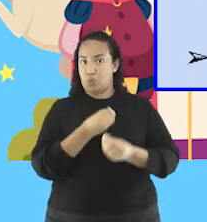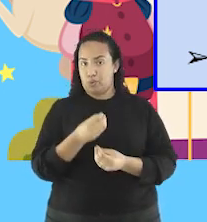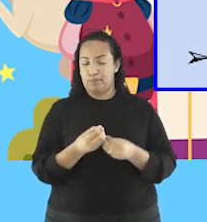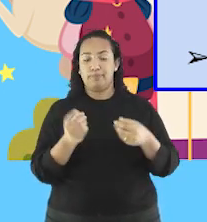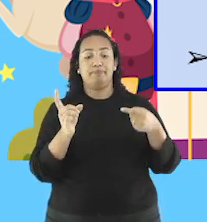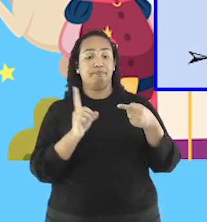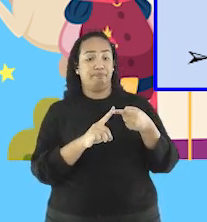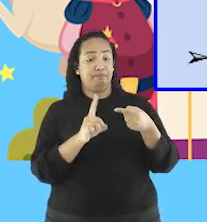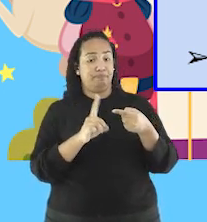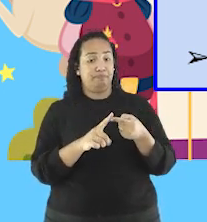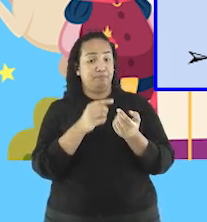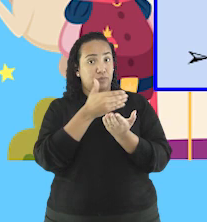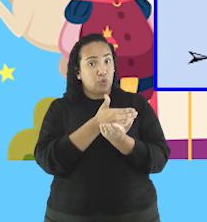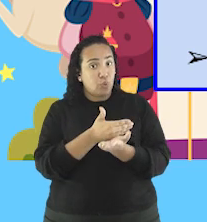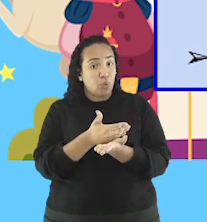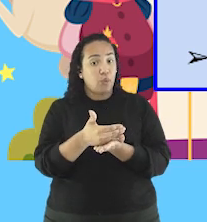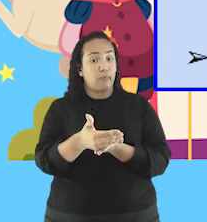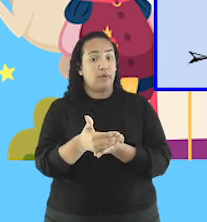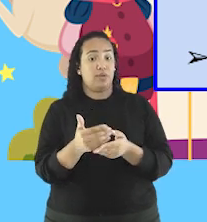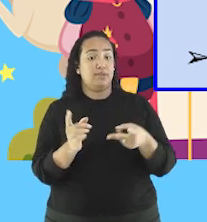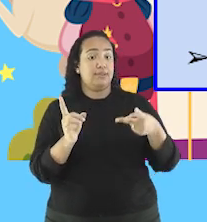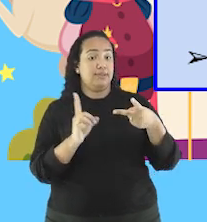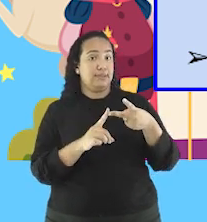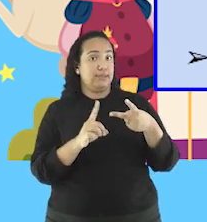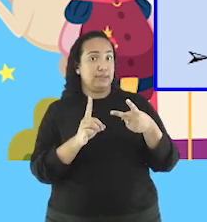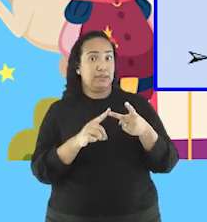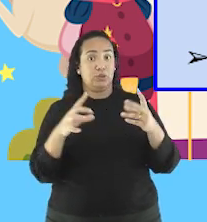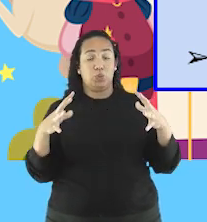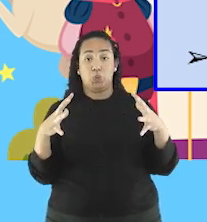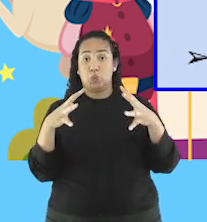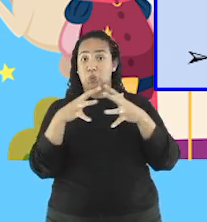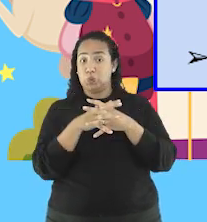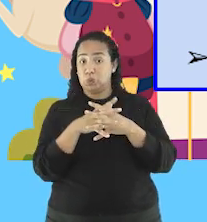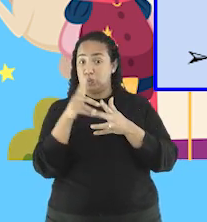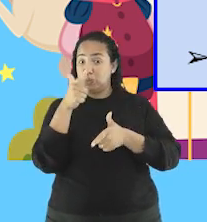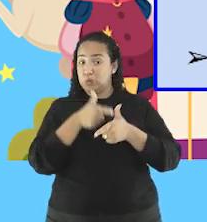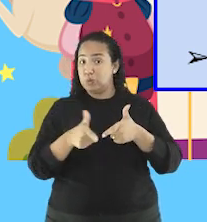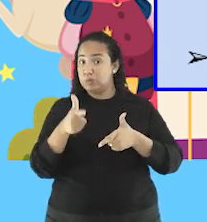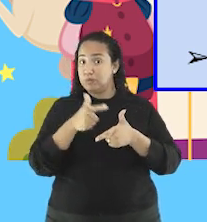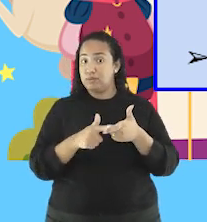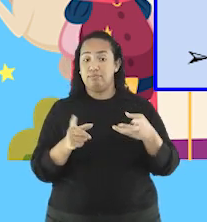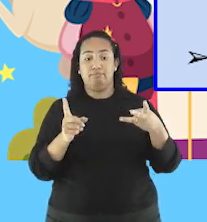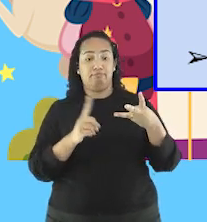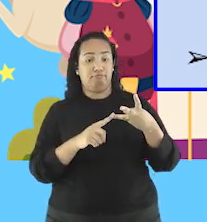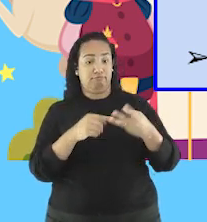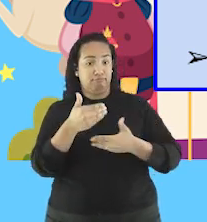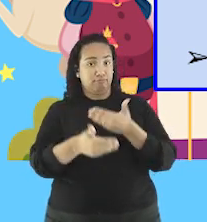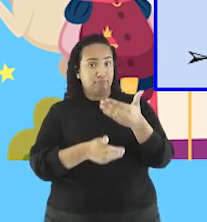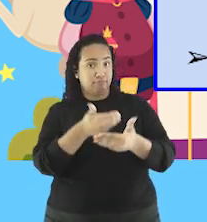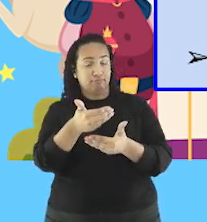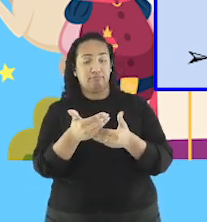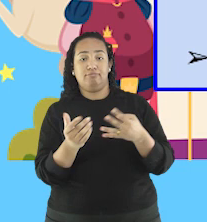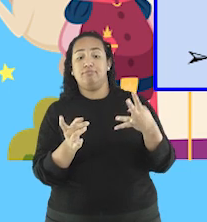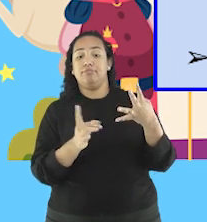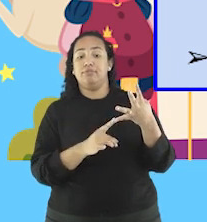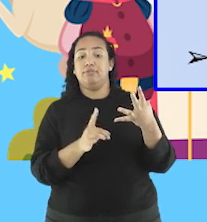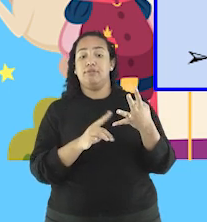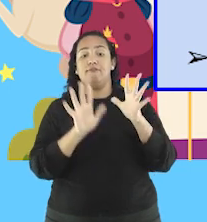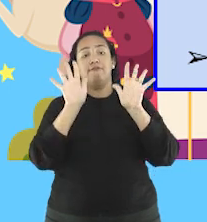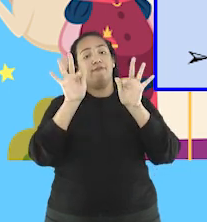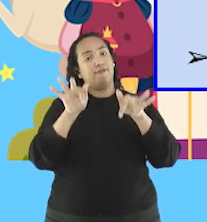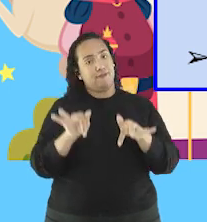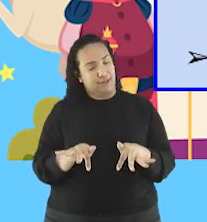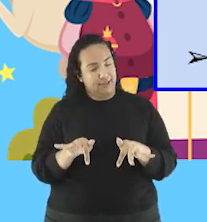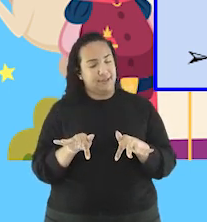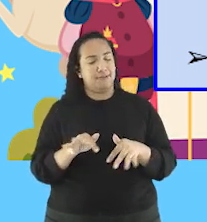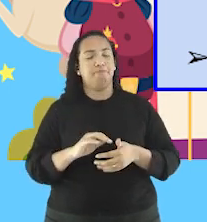em situação inicial, complicação ou conflito, desenvolvimento e